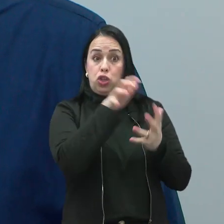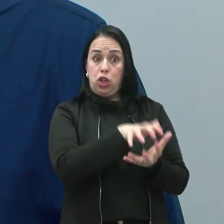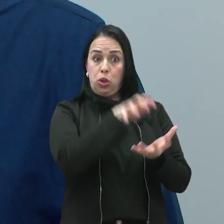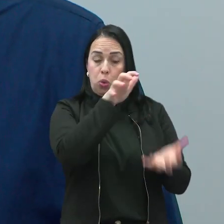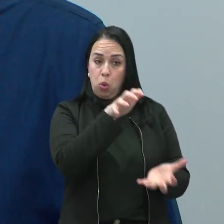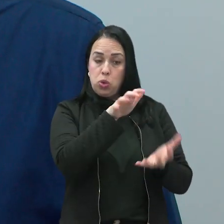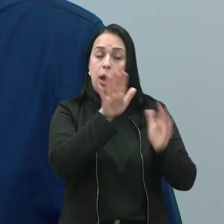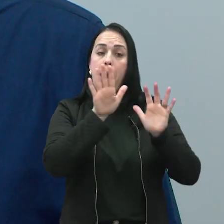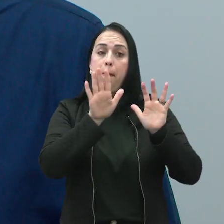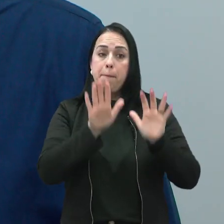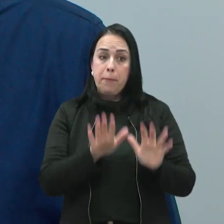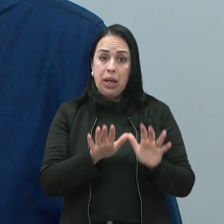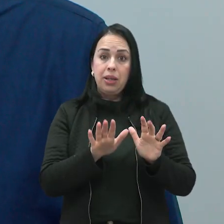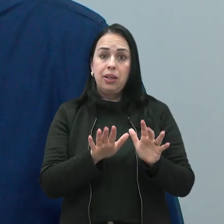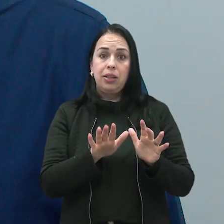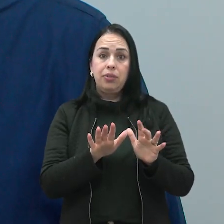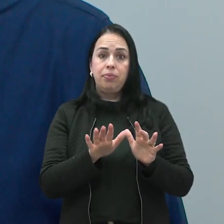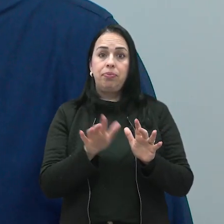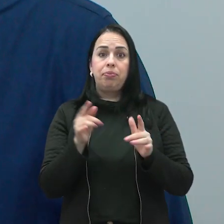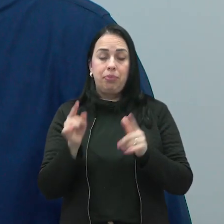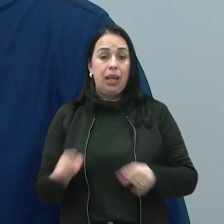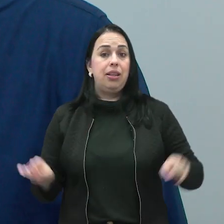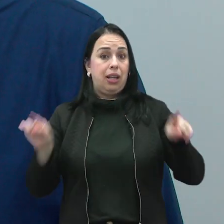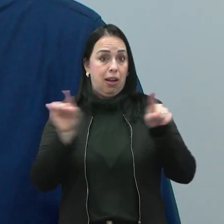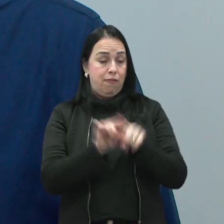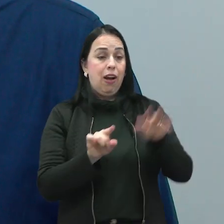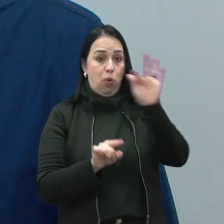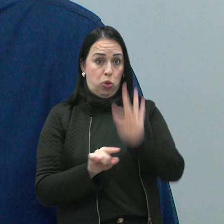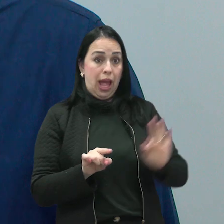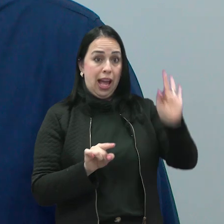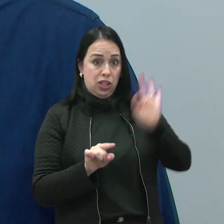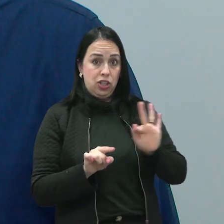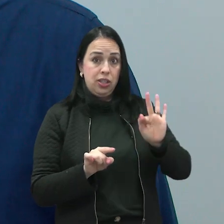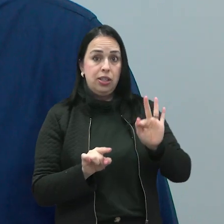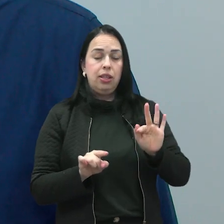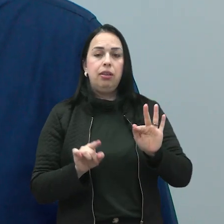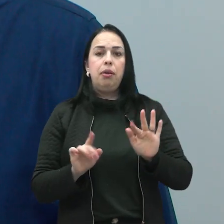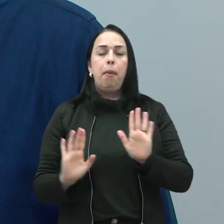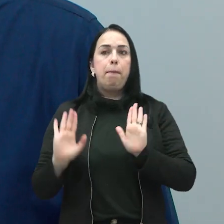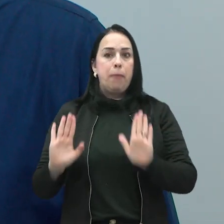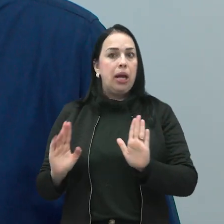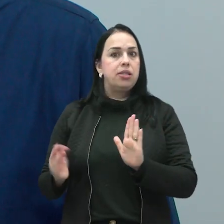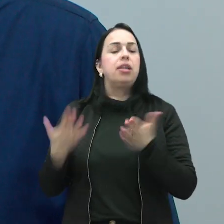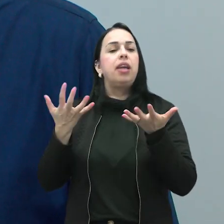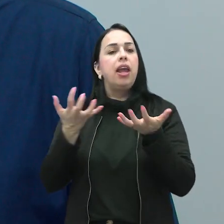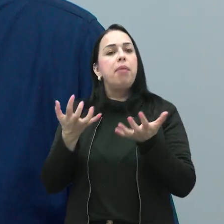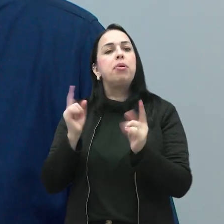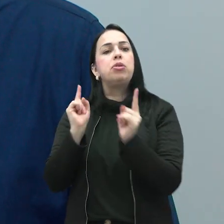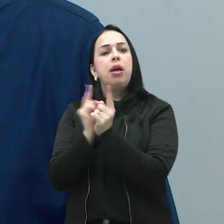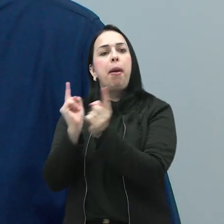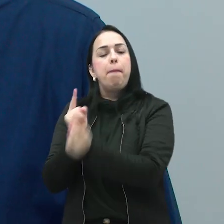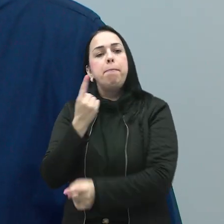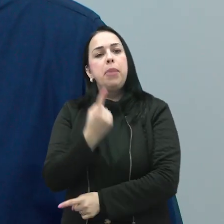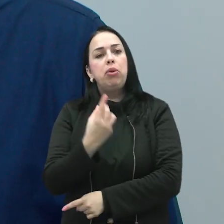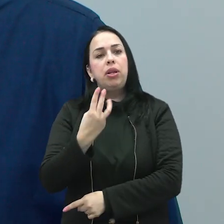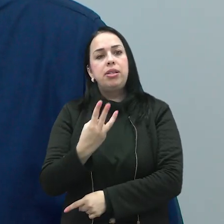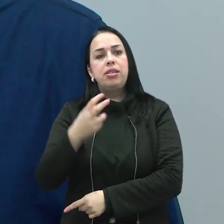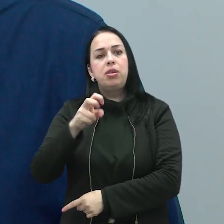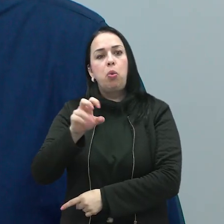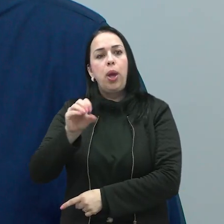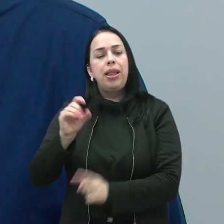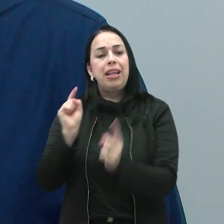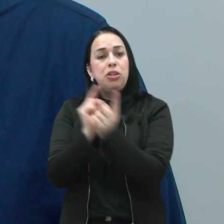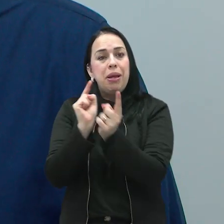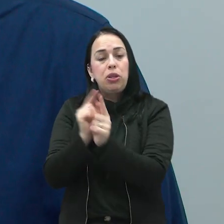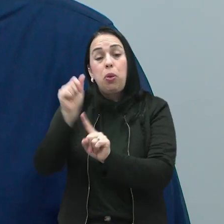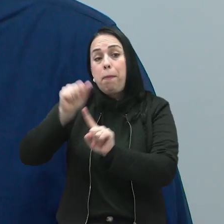Nosso plano de trabalho com a CIS, com a Anhembi Morumbi, é para até 1.350 atendimentos por mês, e dentre esses